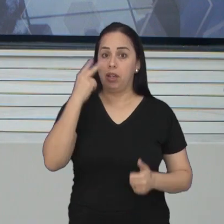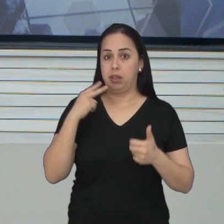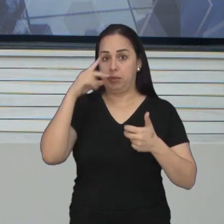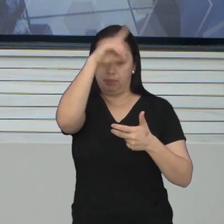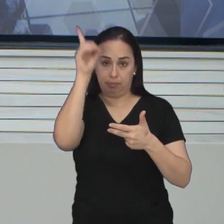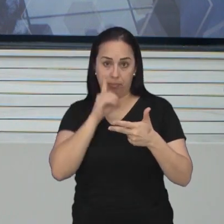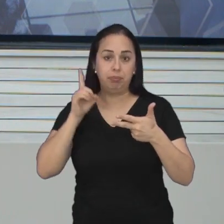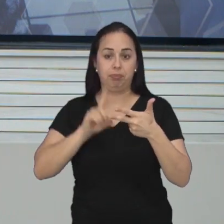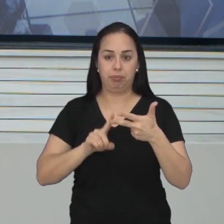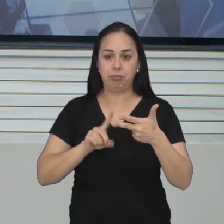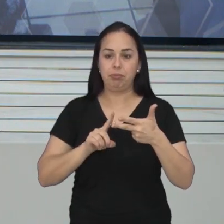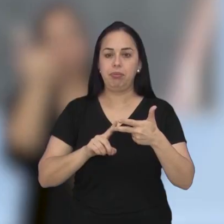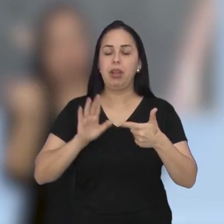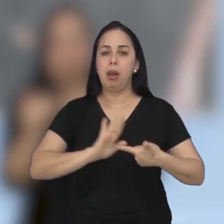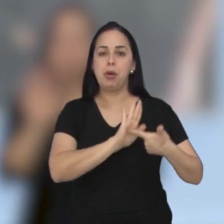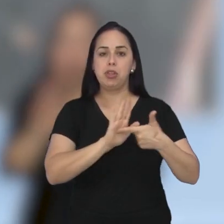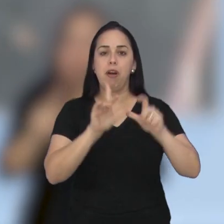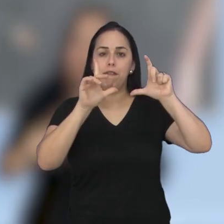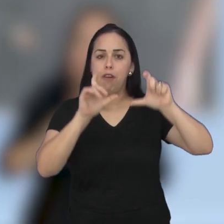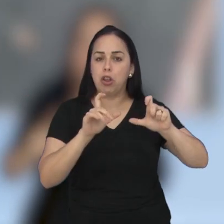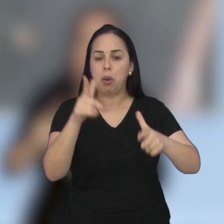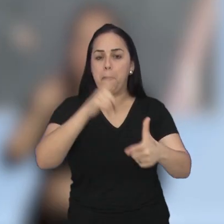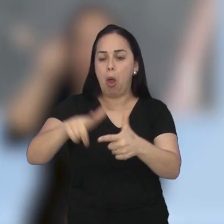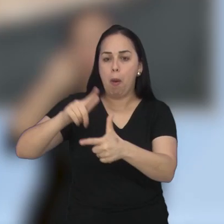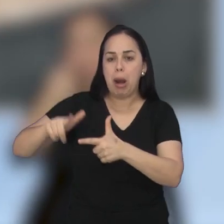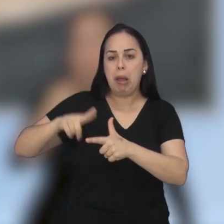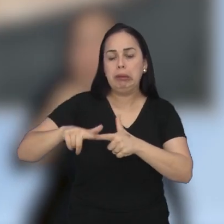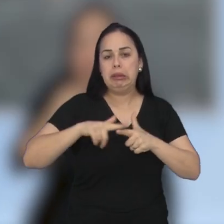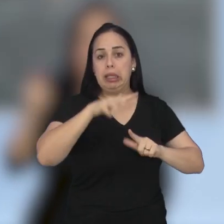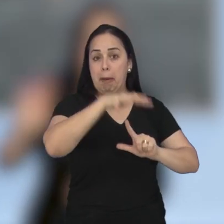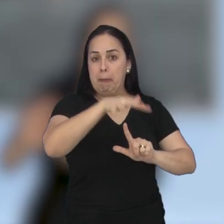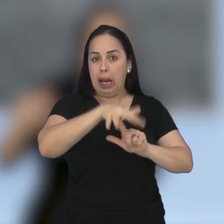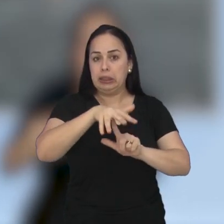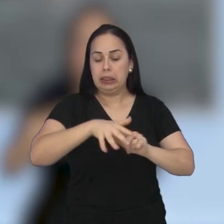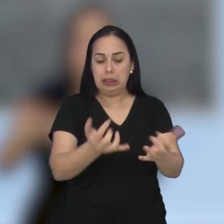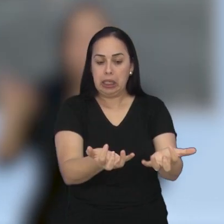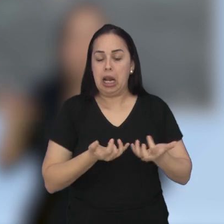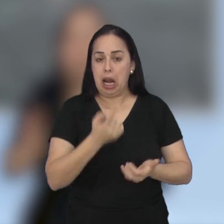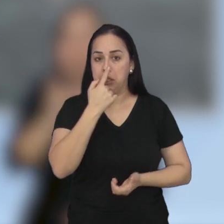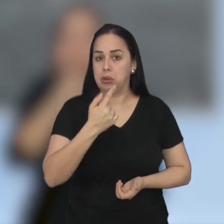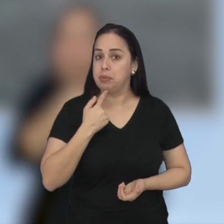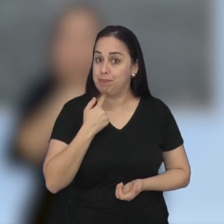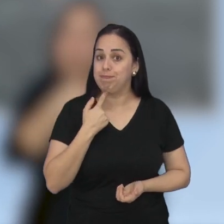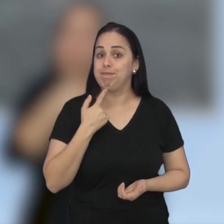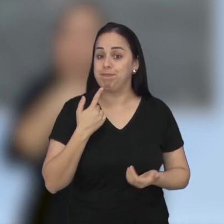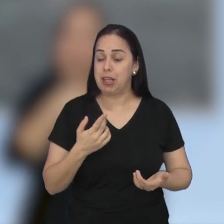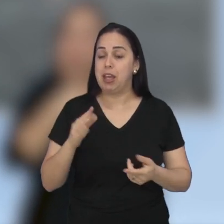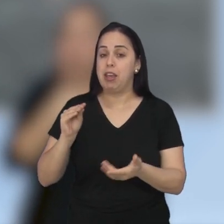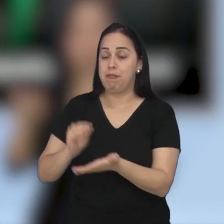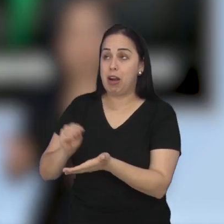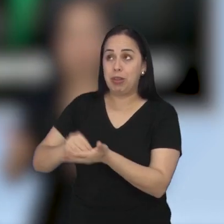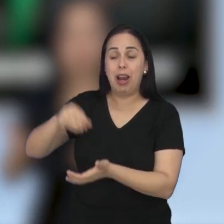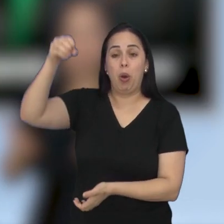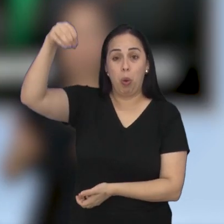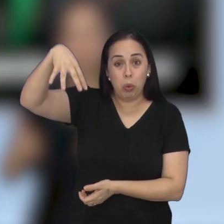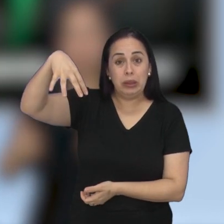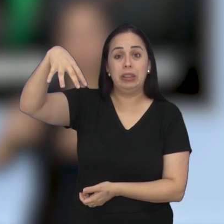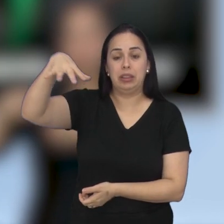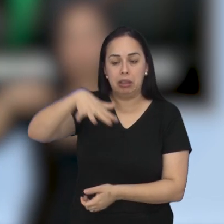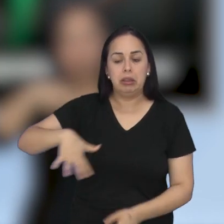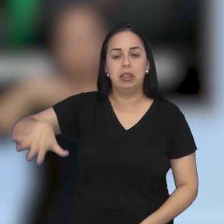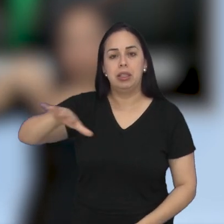foi a vereadora Dulce Rita. Em fotos, ela apresentou problemas de manutenção em uma praça do distrito de Eugênio de Melo e a falta de